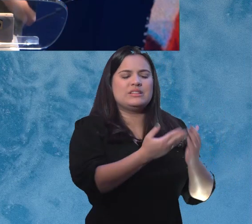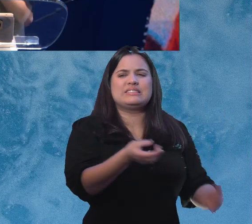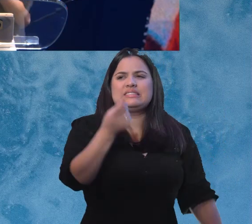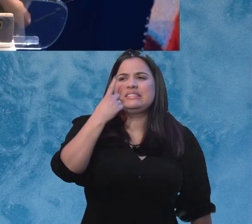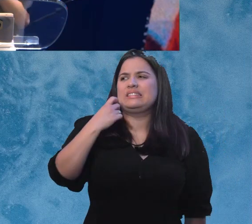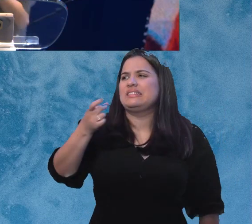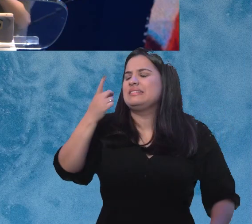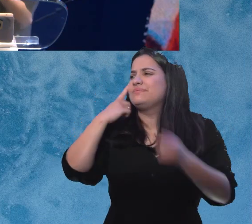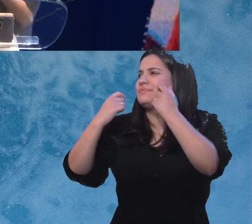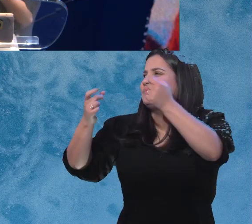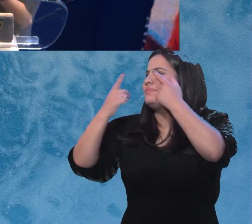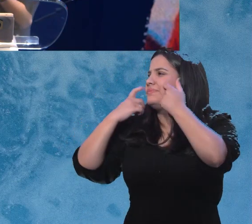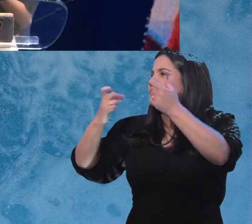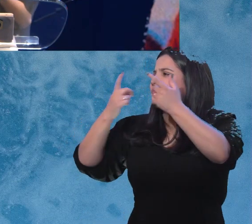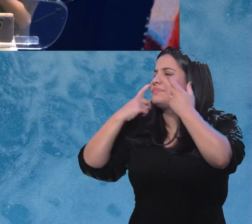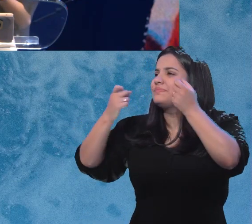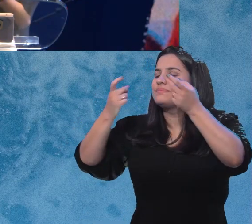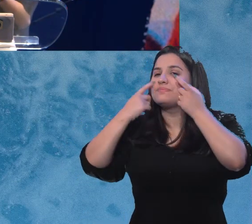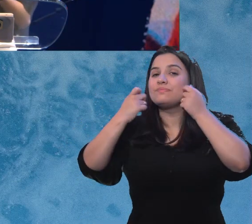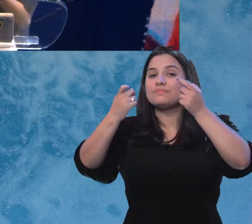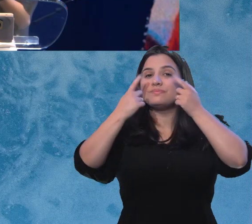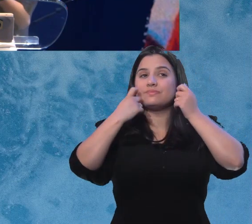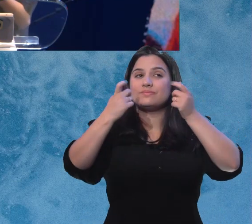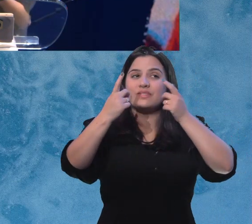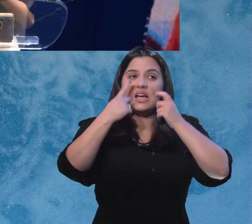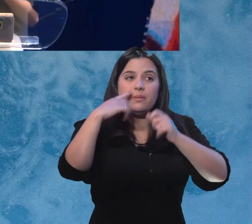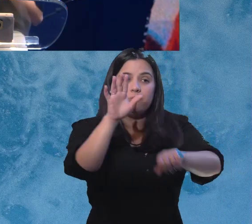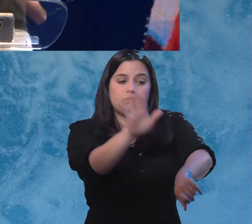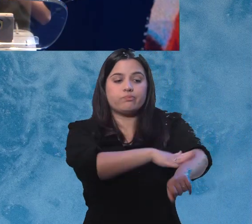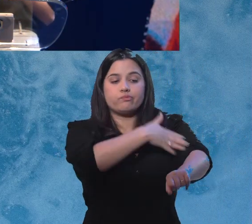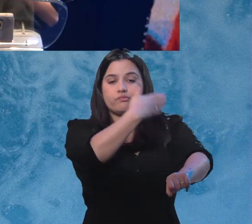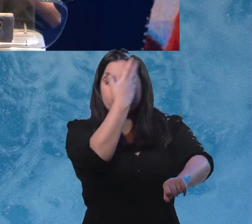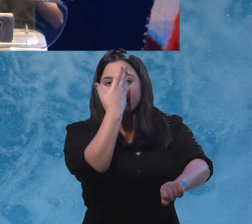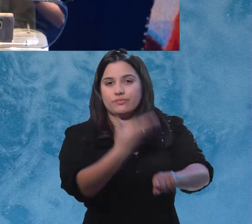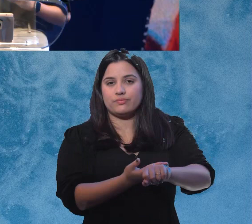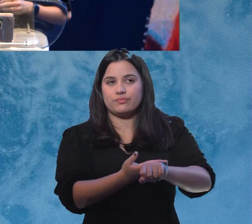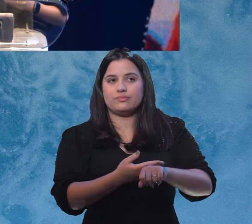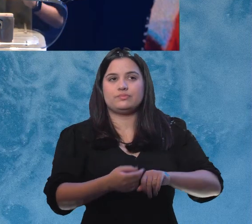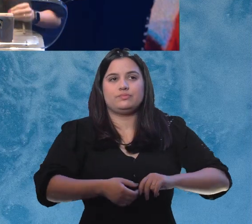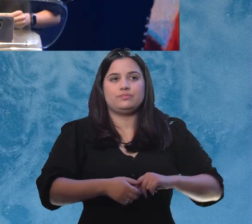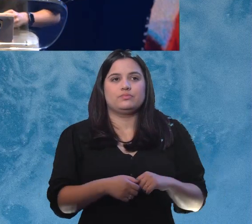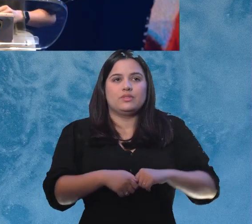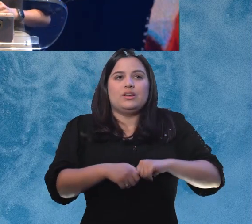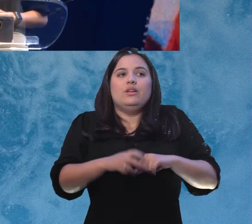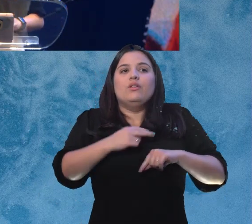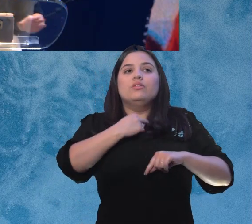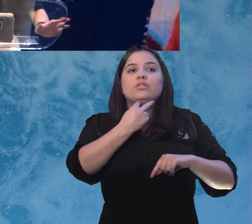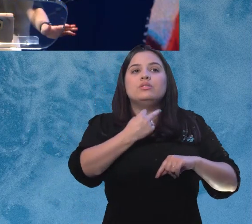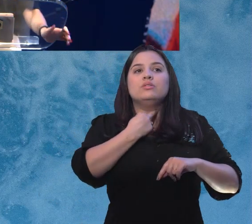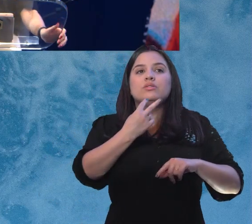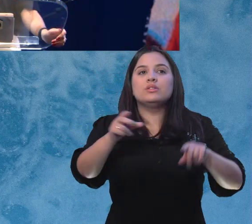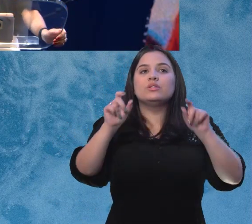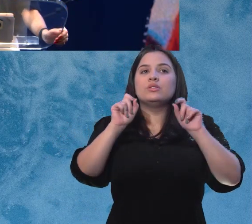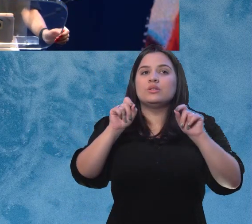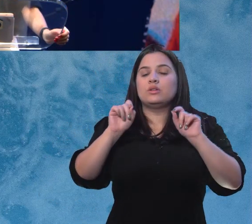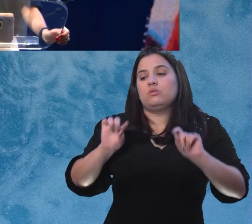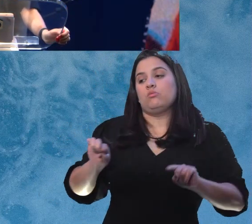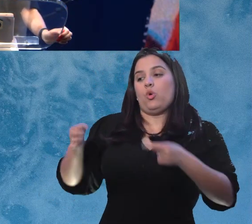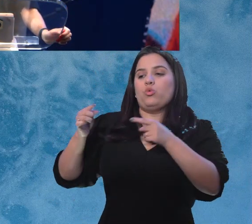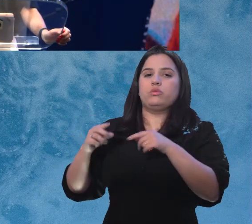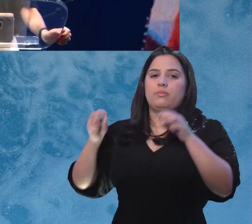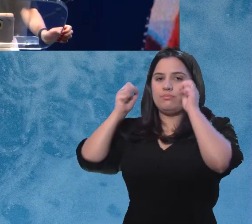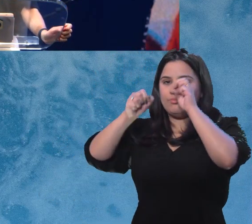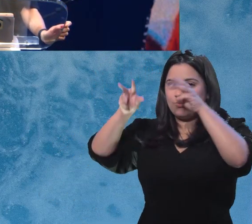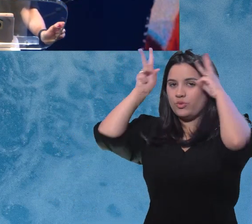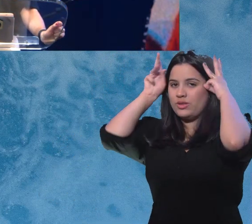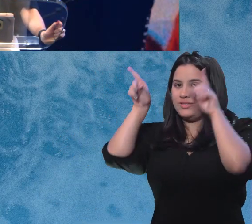alta e continuou em prantos a noite toda. Suas vozes se elevaram em grande protesto contra Moisés e Arão.